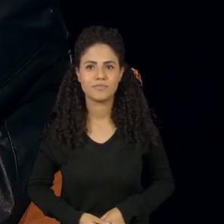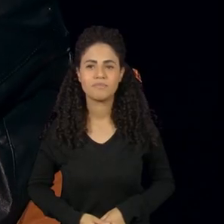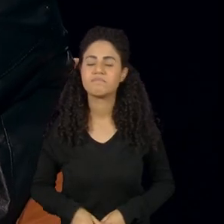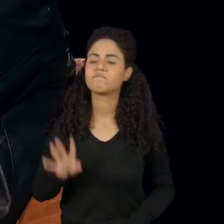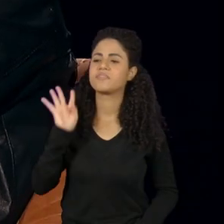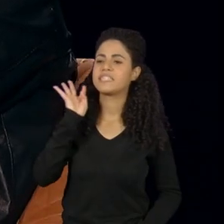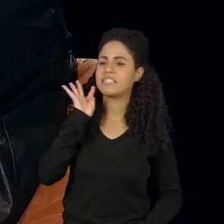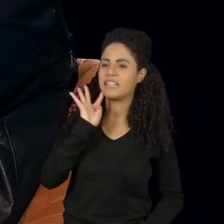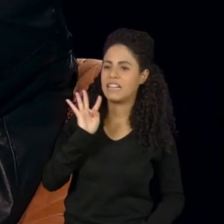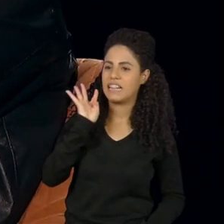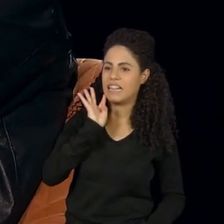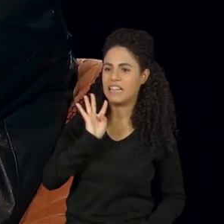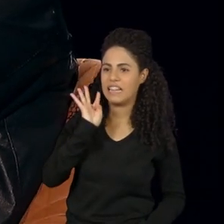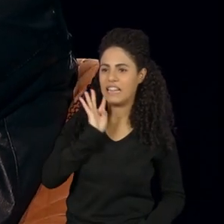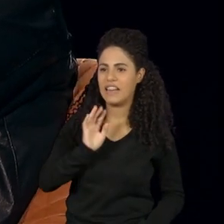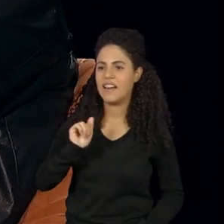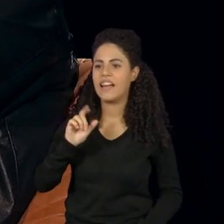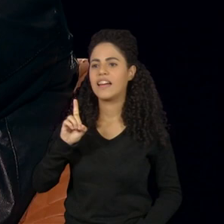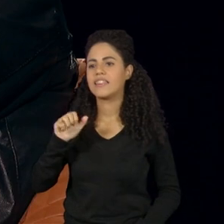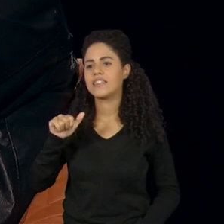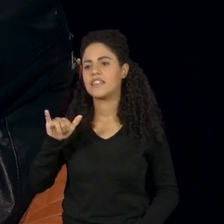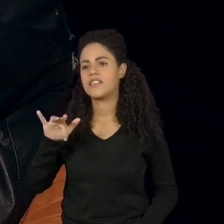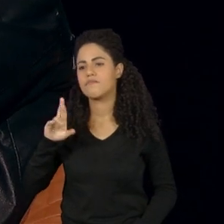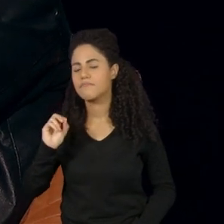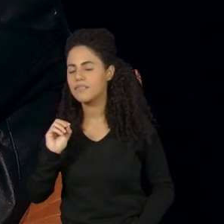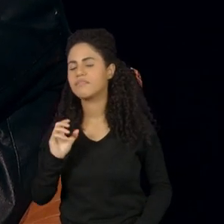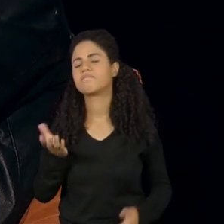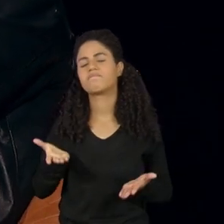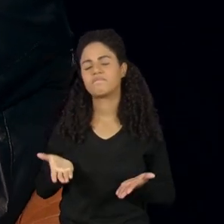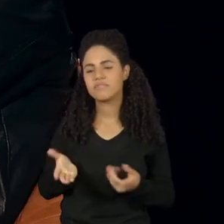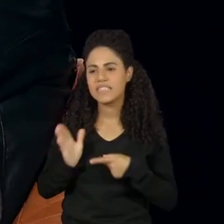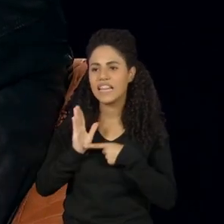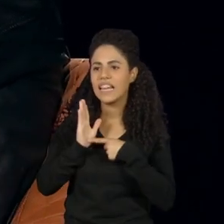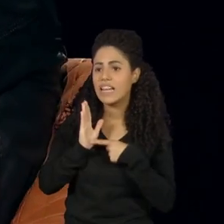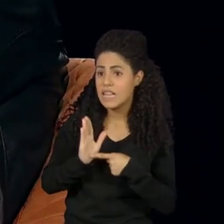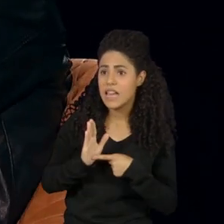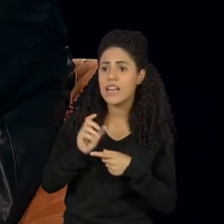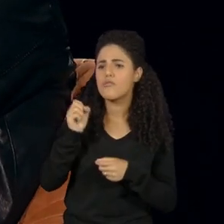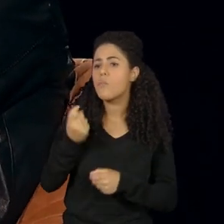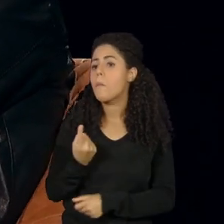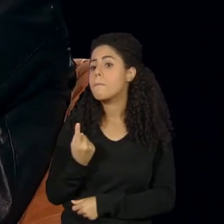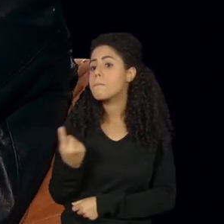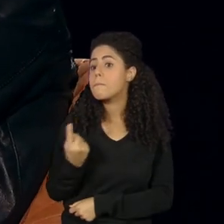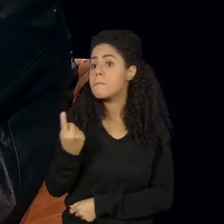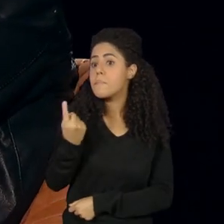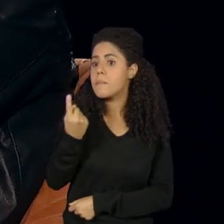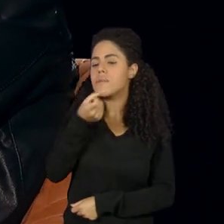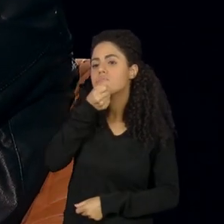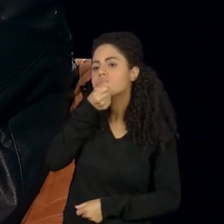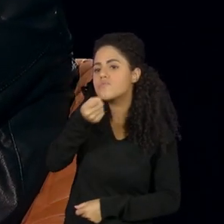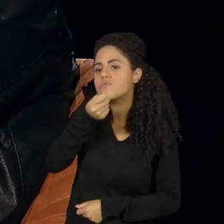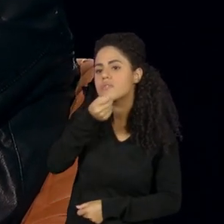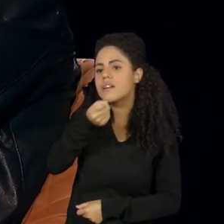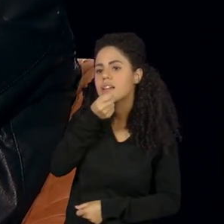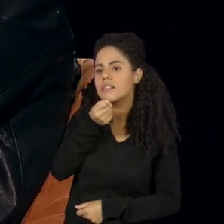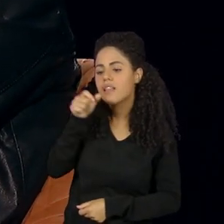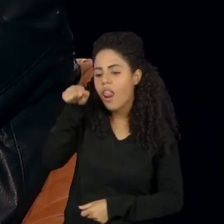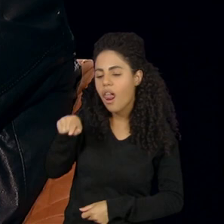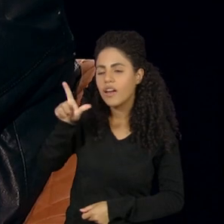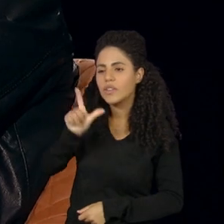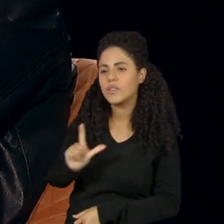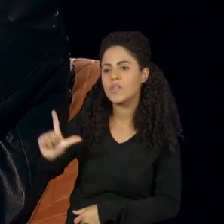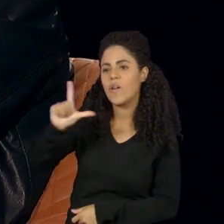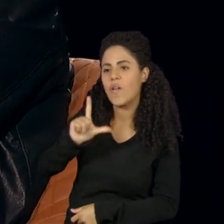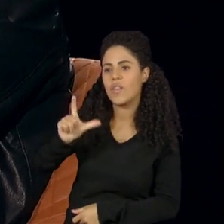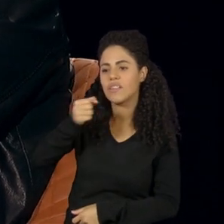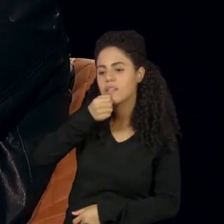Legal. Admiro Assunção, o Pinduca, que acho que foi talvez o primeiro jornalista em Londrina que entrevistou a